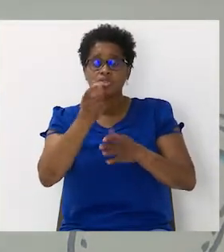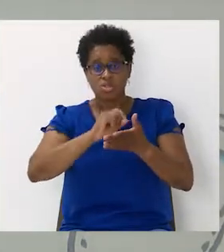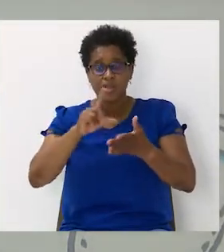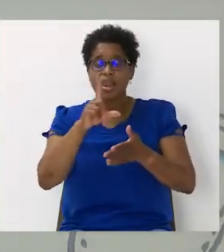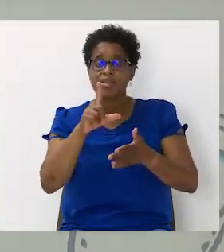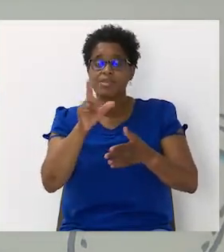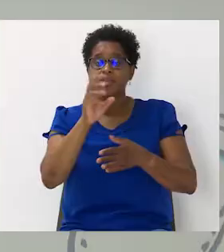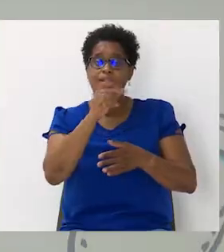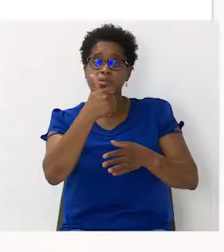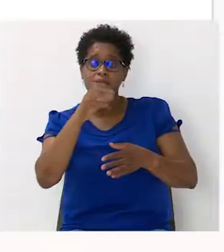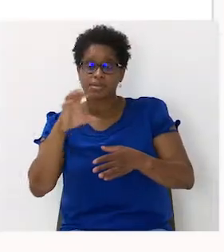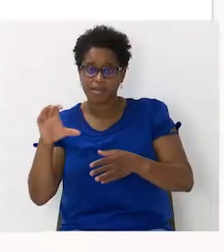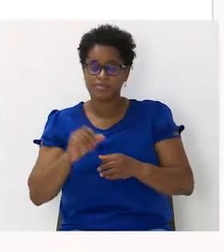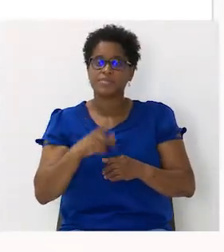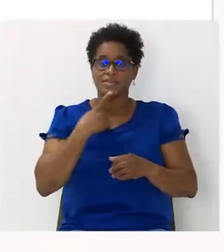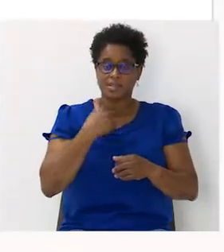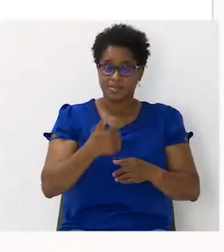bem?